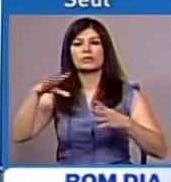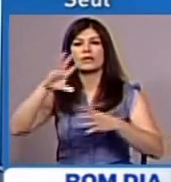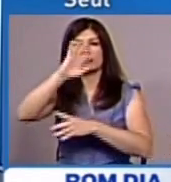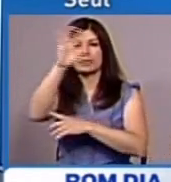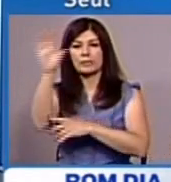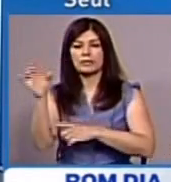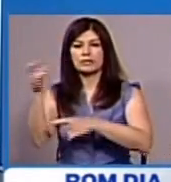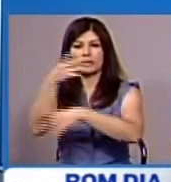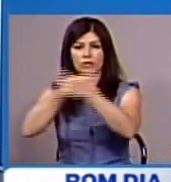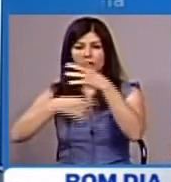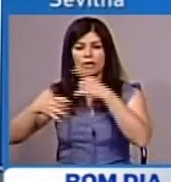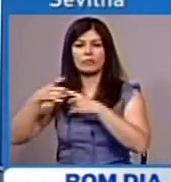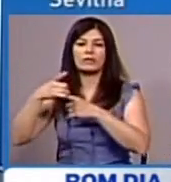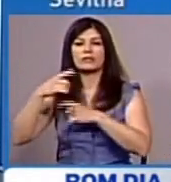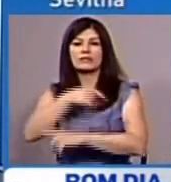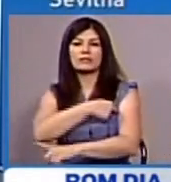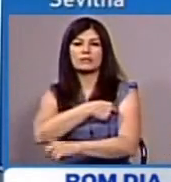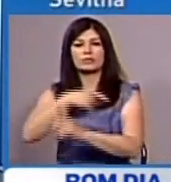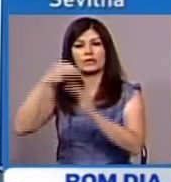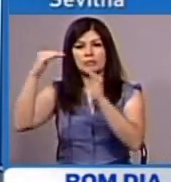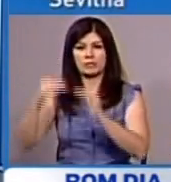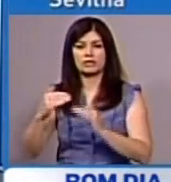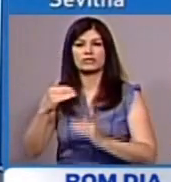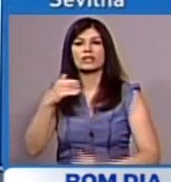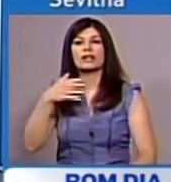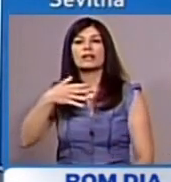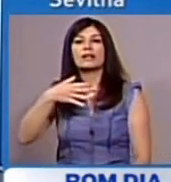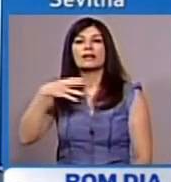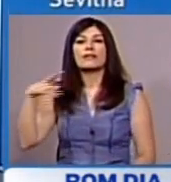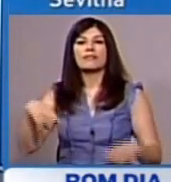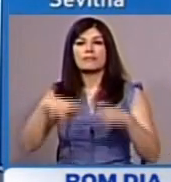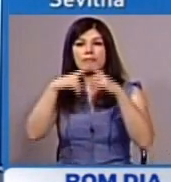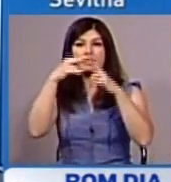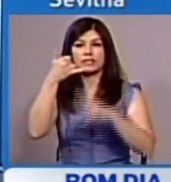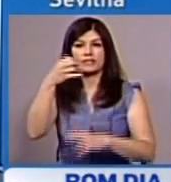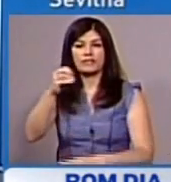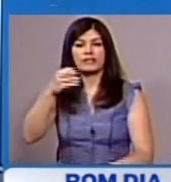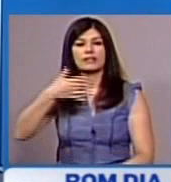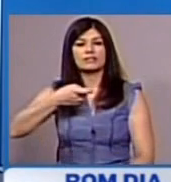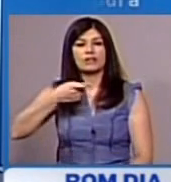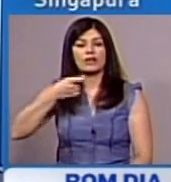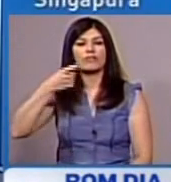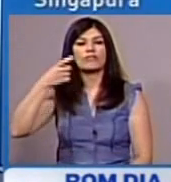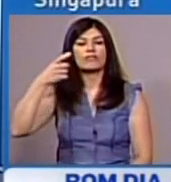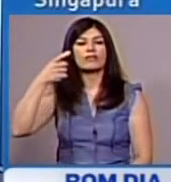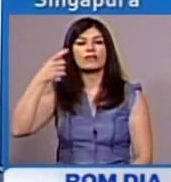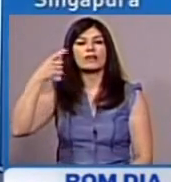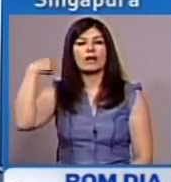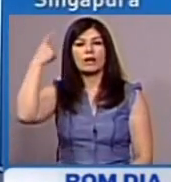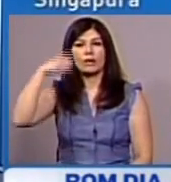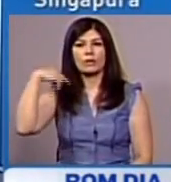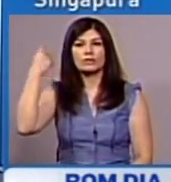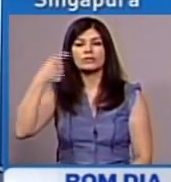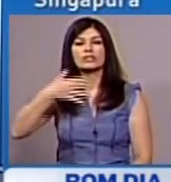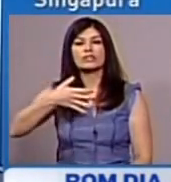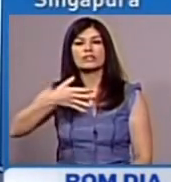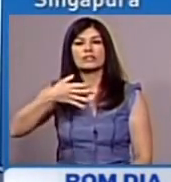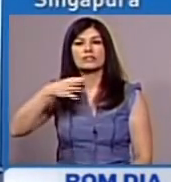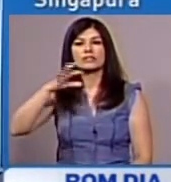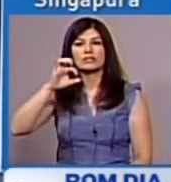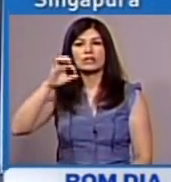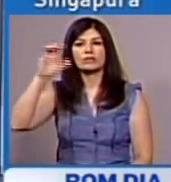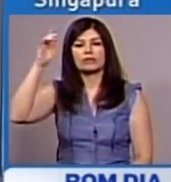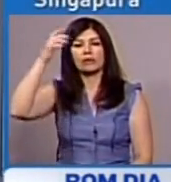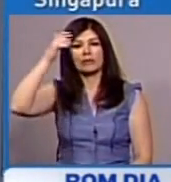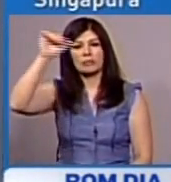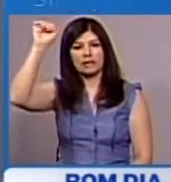temperaturas bastante mais baixas, 20 graus em Paris, 19 em Londres, 17 em Berlim. No sudeste europeu também muito calor, 32